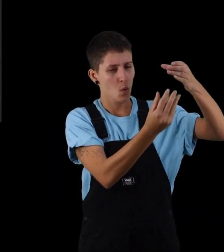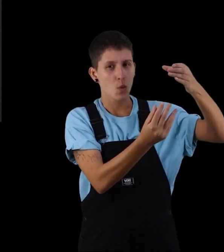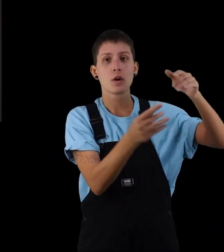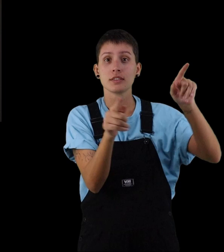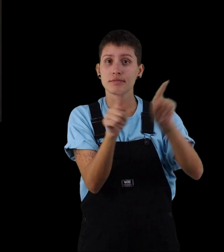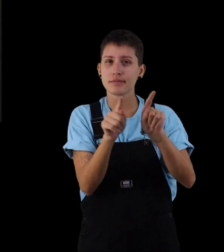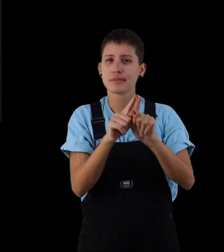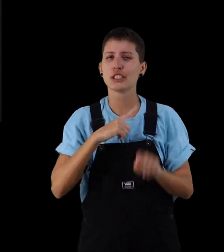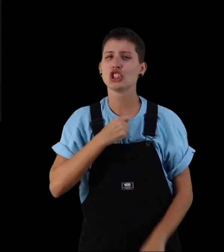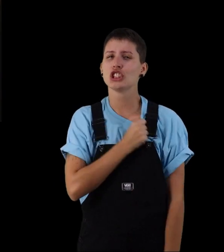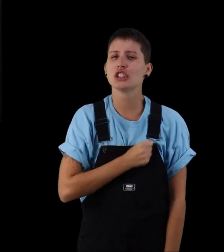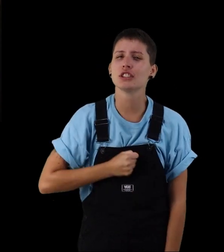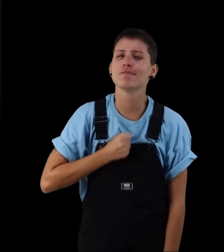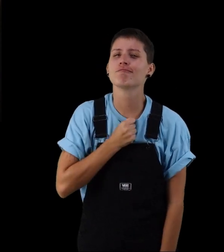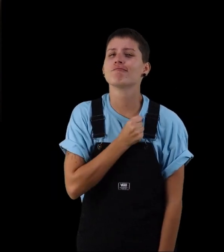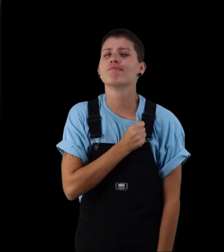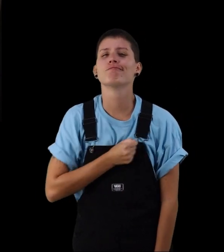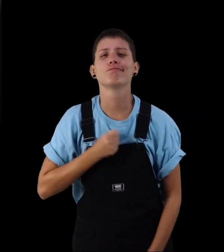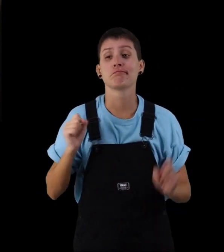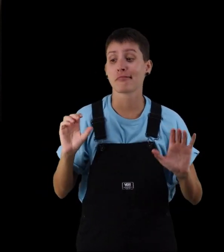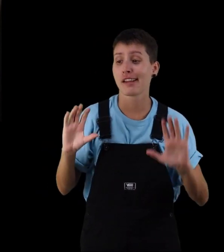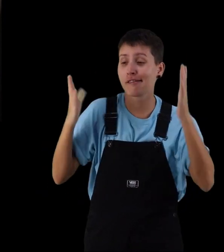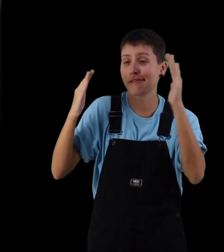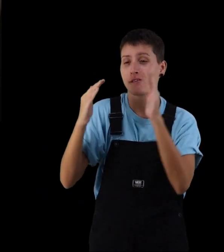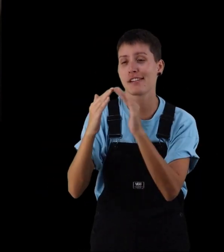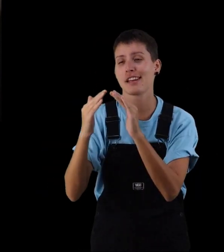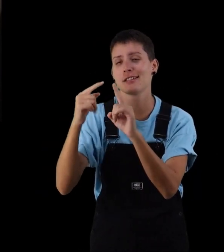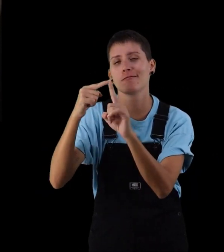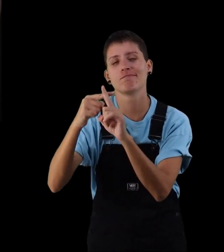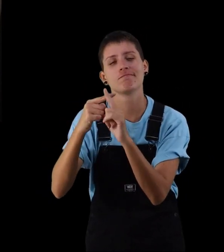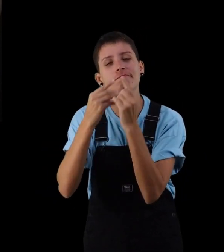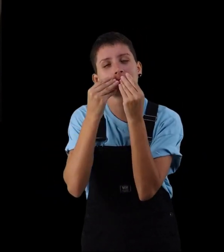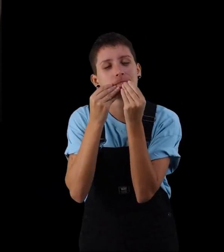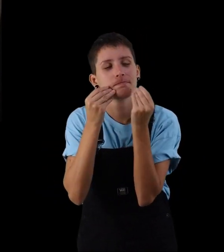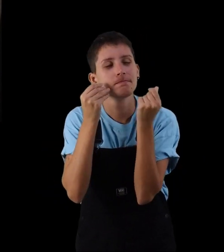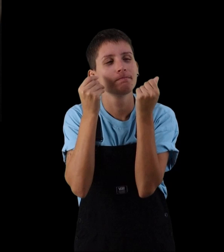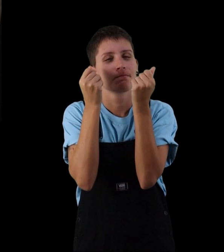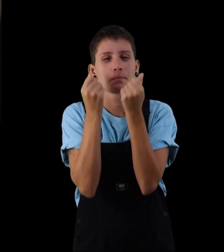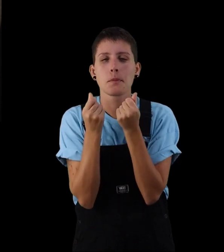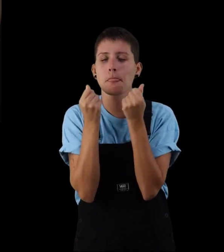Torrefação. Contava com saudade sobre as doçuras da festa da igreja.